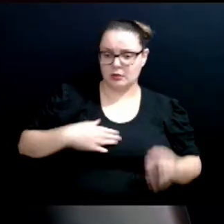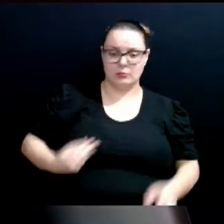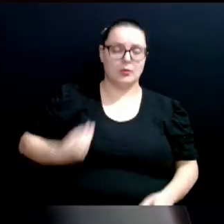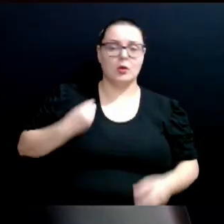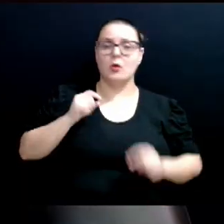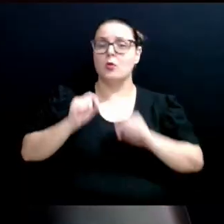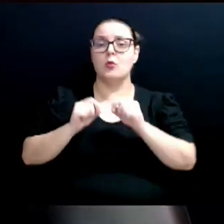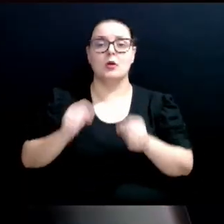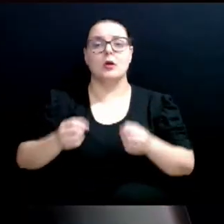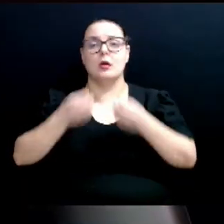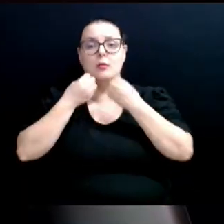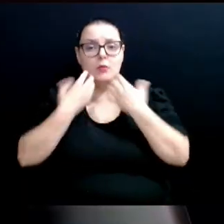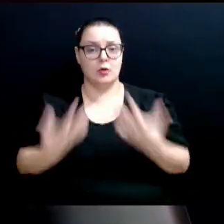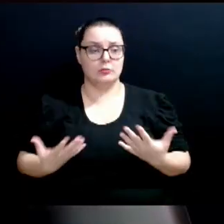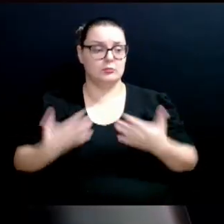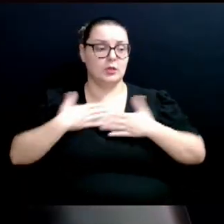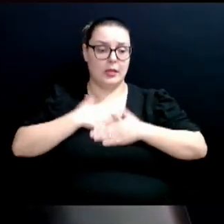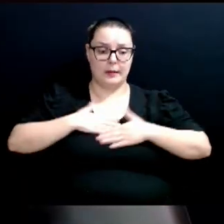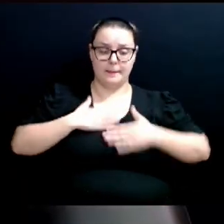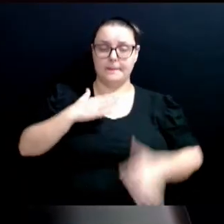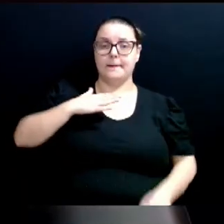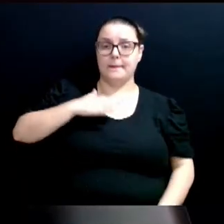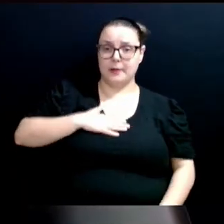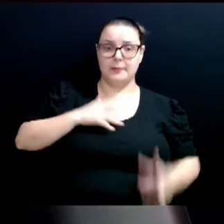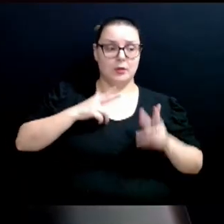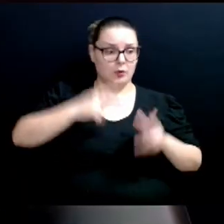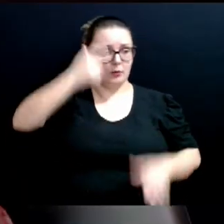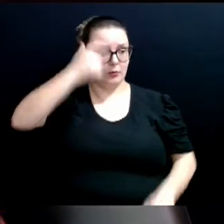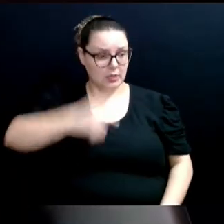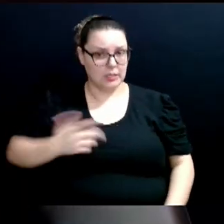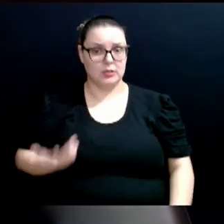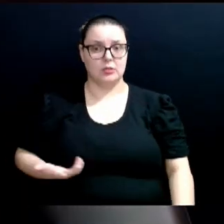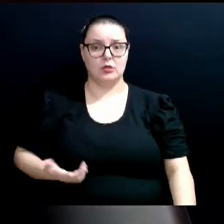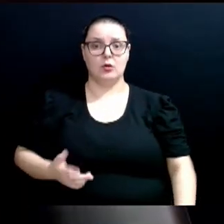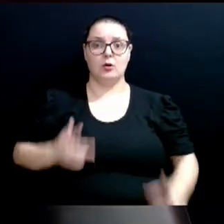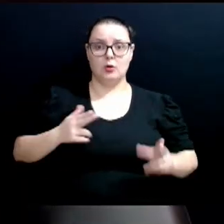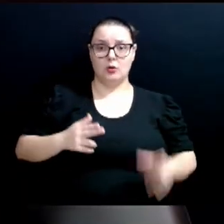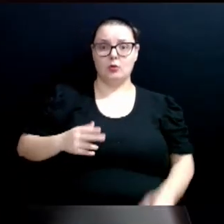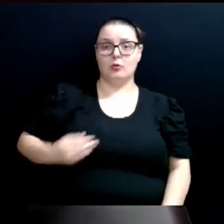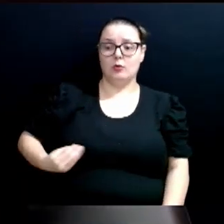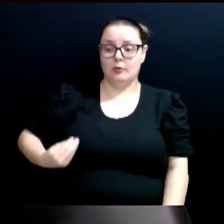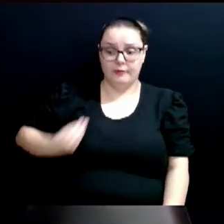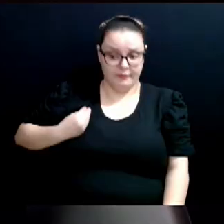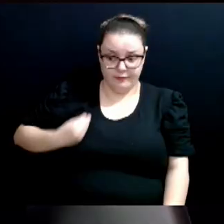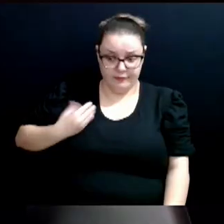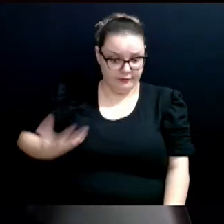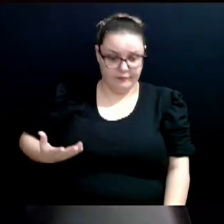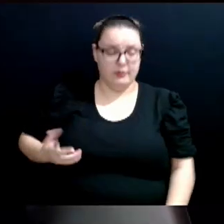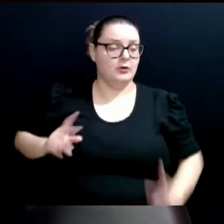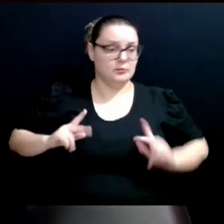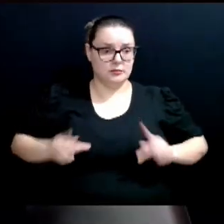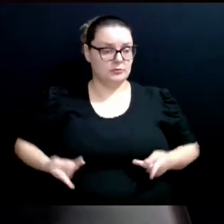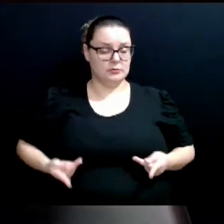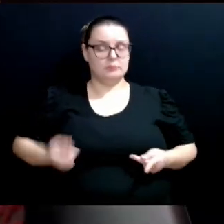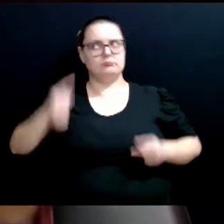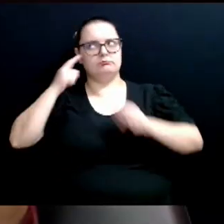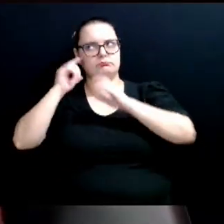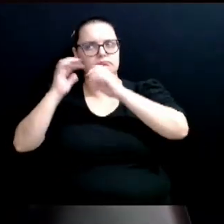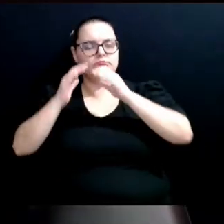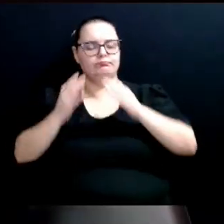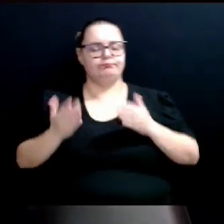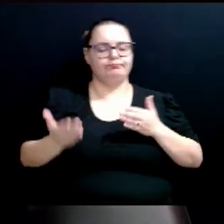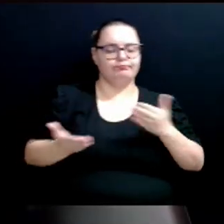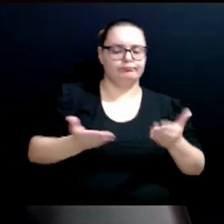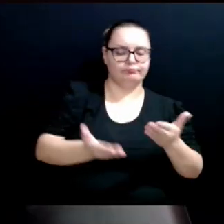é satisfatório para mim como pessoa, como indivíduo? A partir dessas reflexões e desses trabalhos, a gente vai